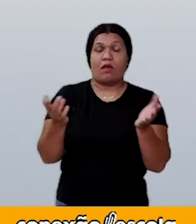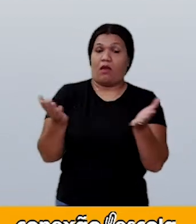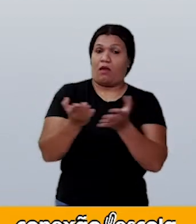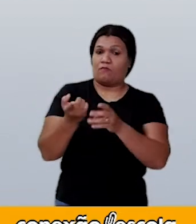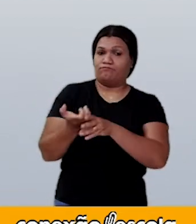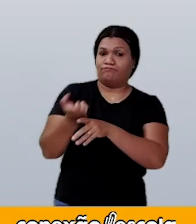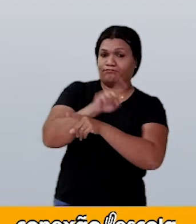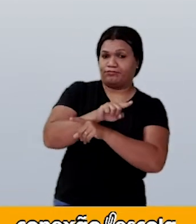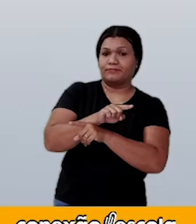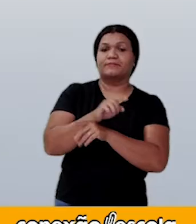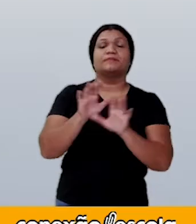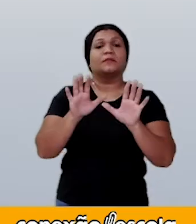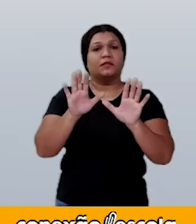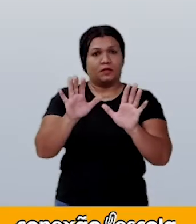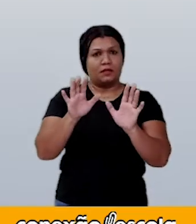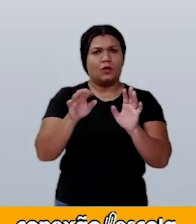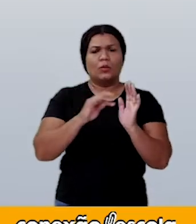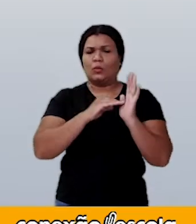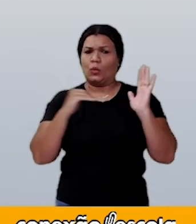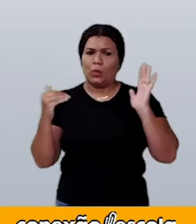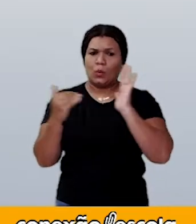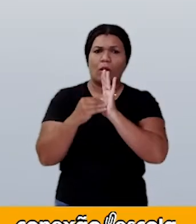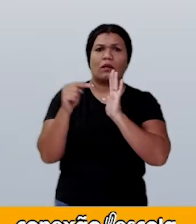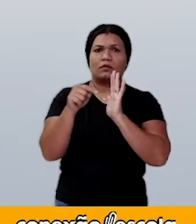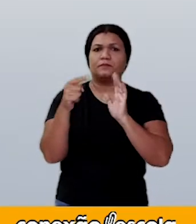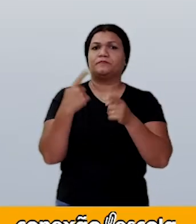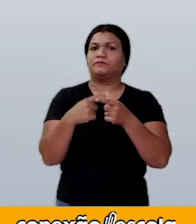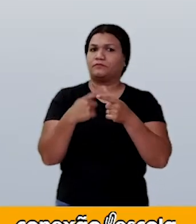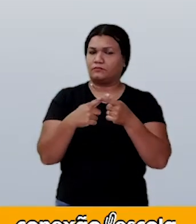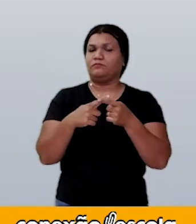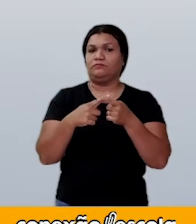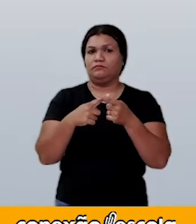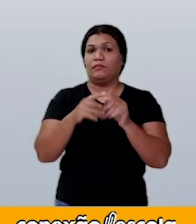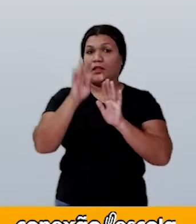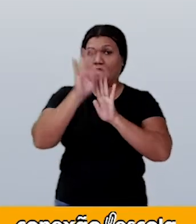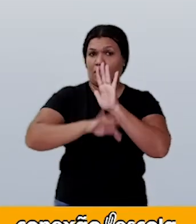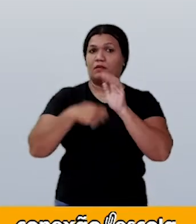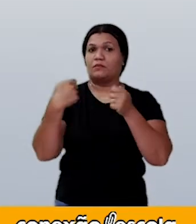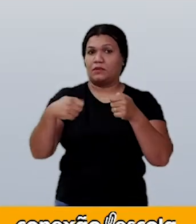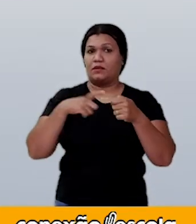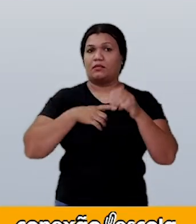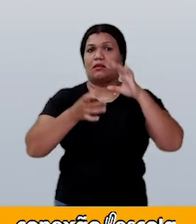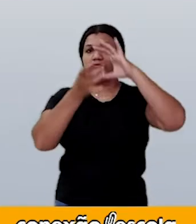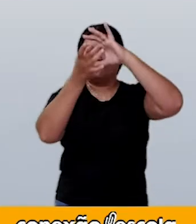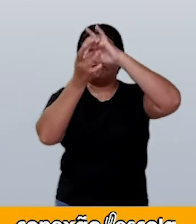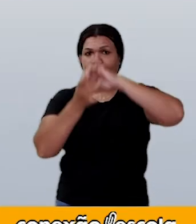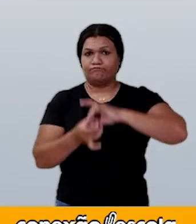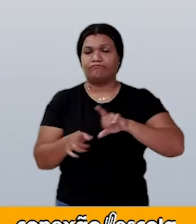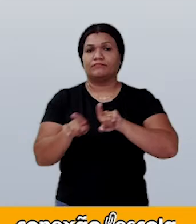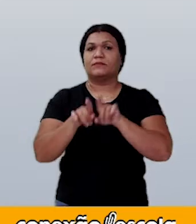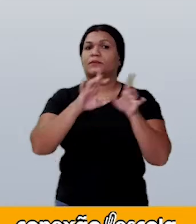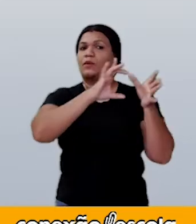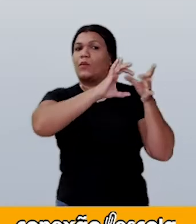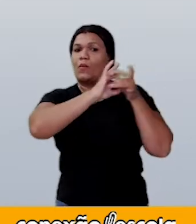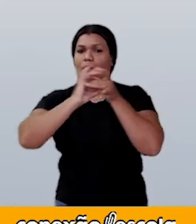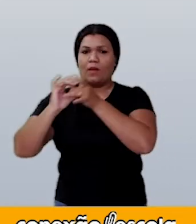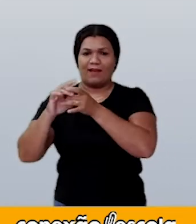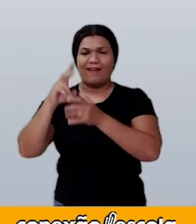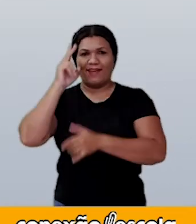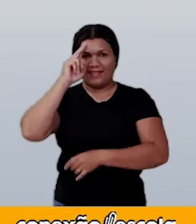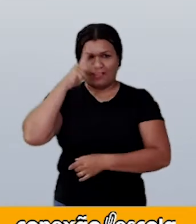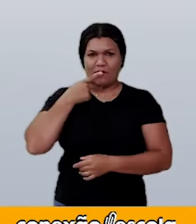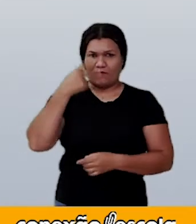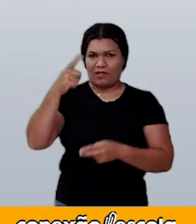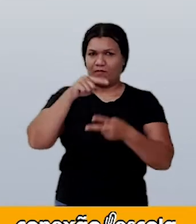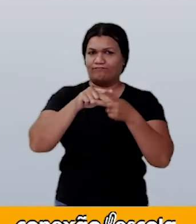agora. Tudo isso para que o texto tenha coesão e coerência. Lembra que no início da nossa videoaula eu falei sobre